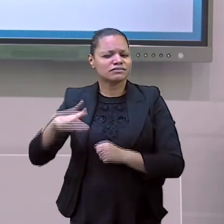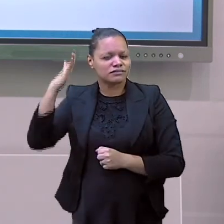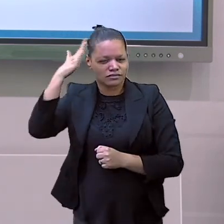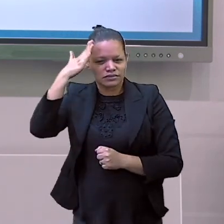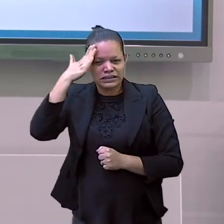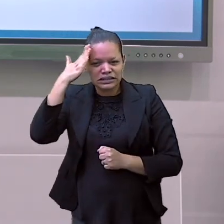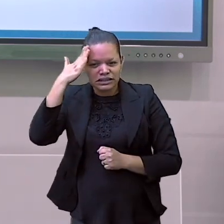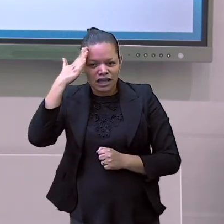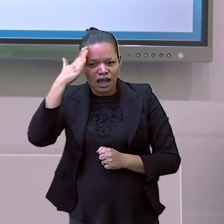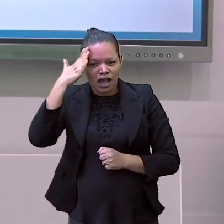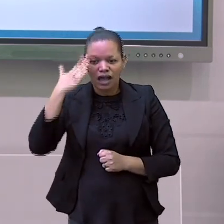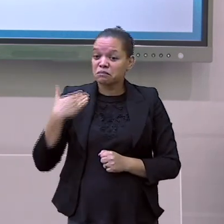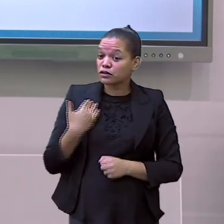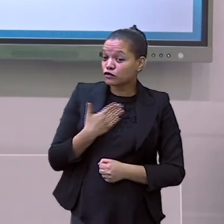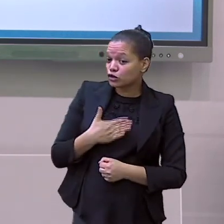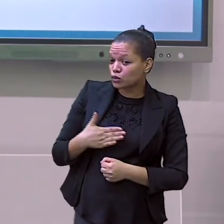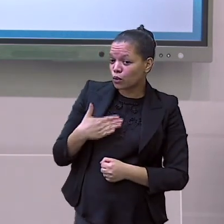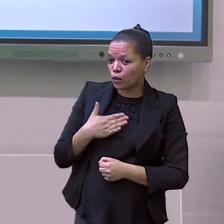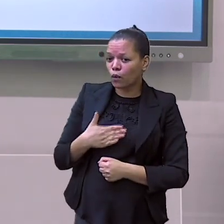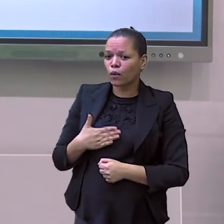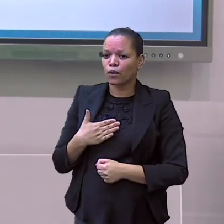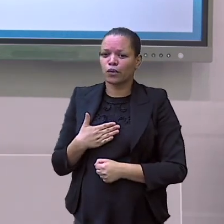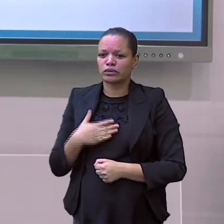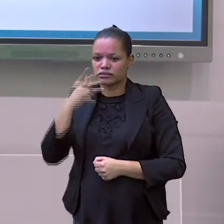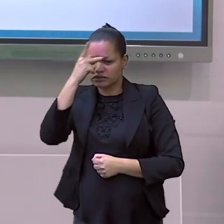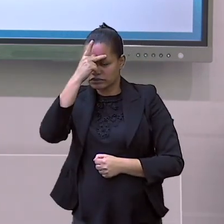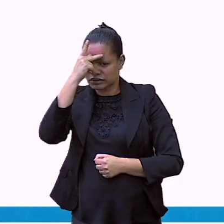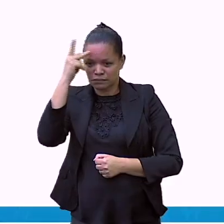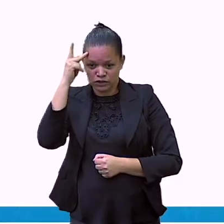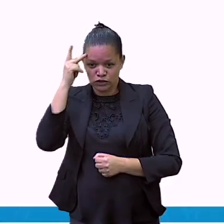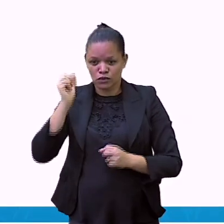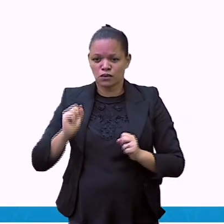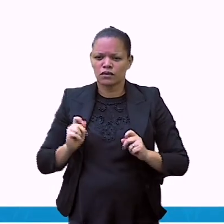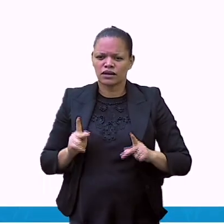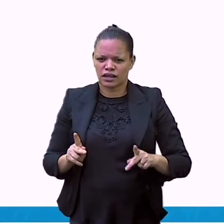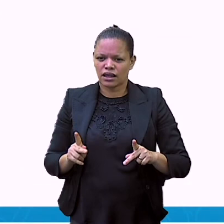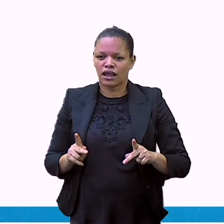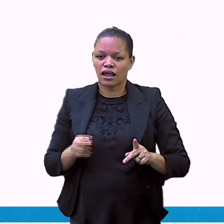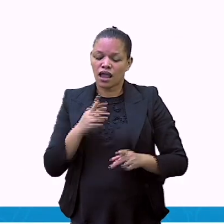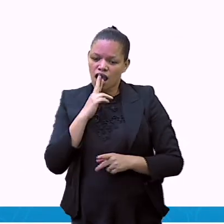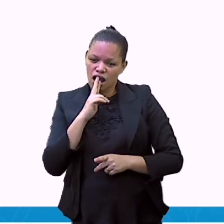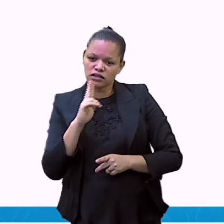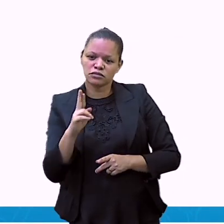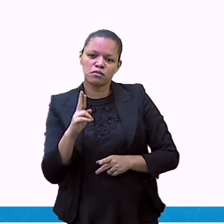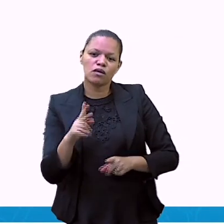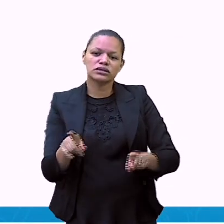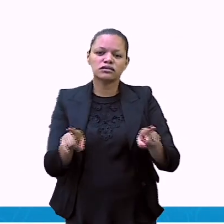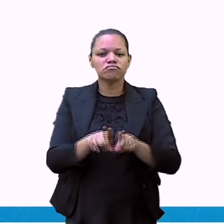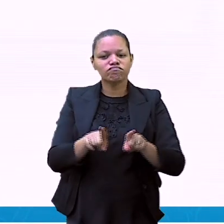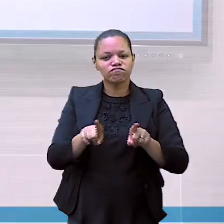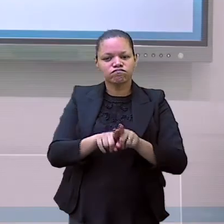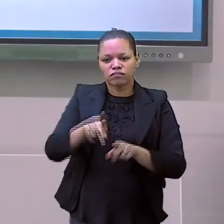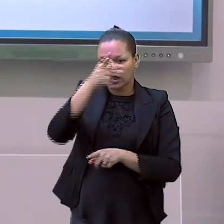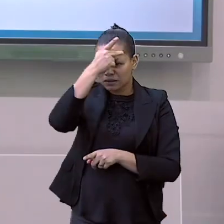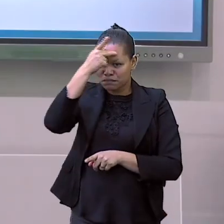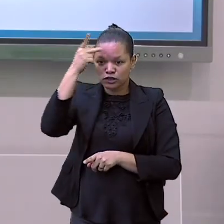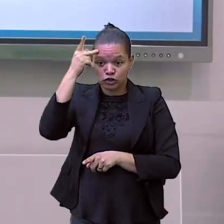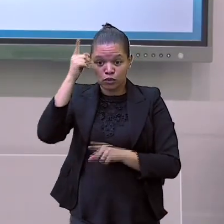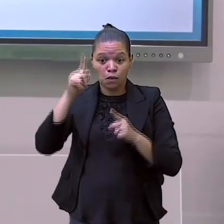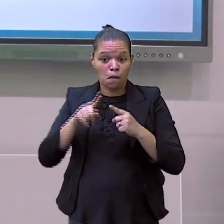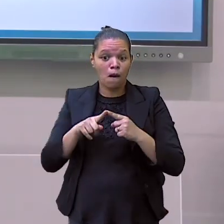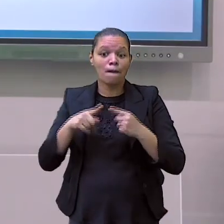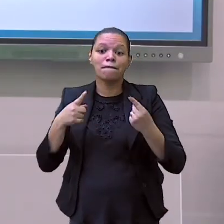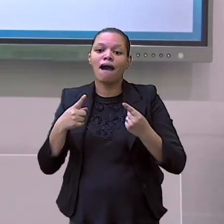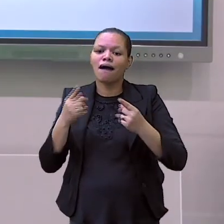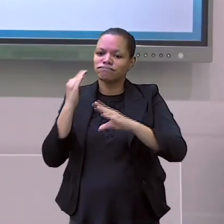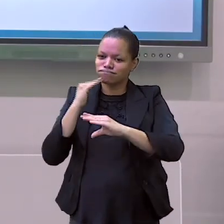quais são as características dele. Então, a resposta aí é pessoal e não deixe de enviar para a gente, que eu